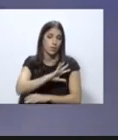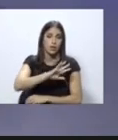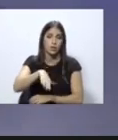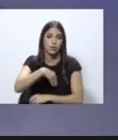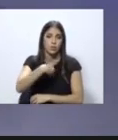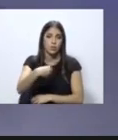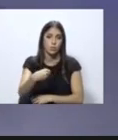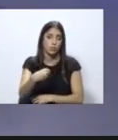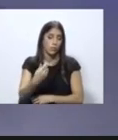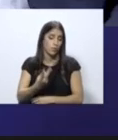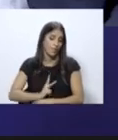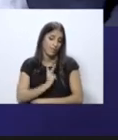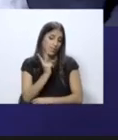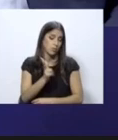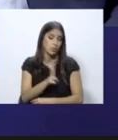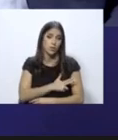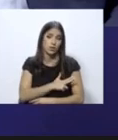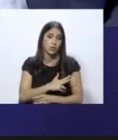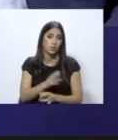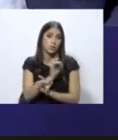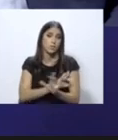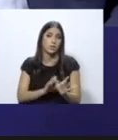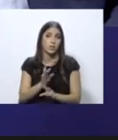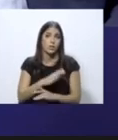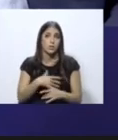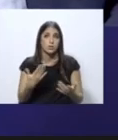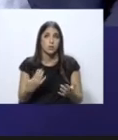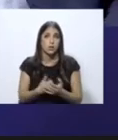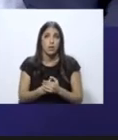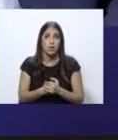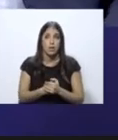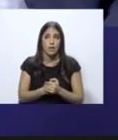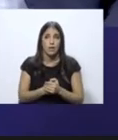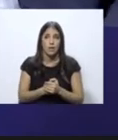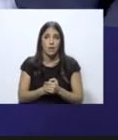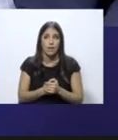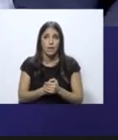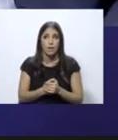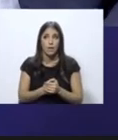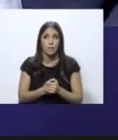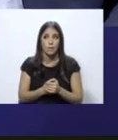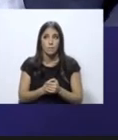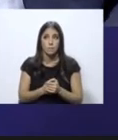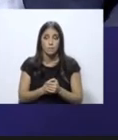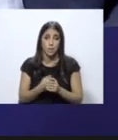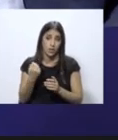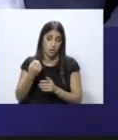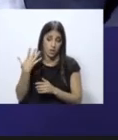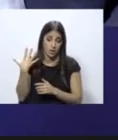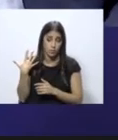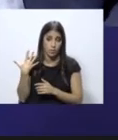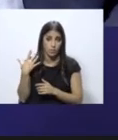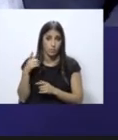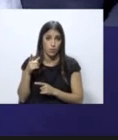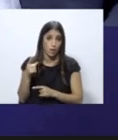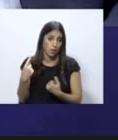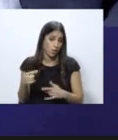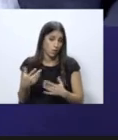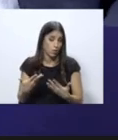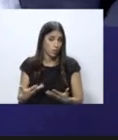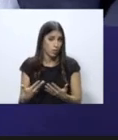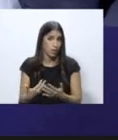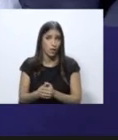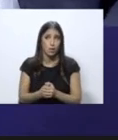Liga dos Campeões e que, portanto... Vencedor atual é não, é verdade. Desde há pouco tempo não é o vencedor atual.